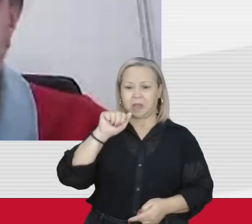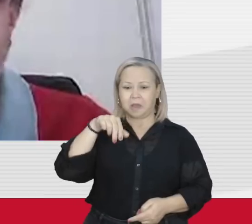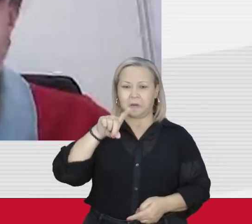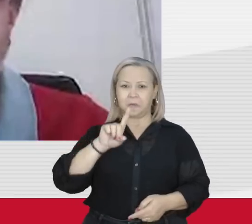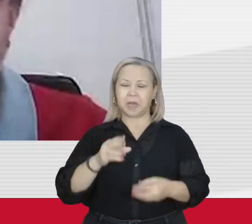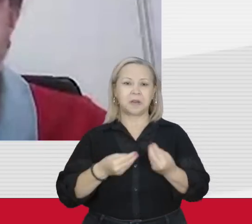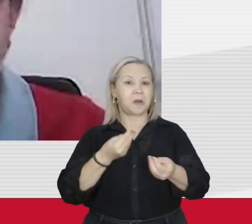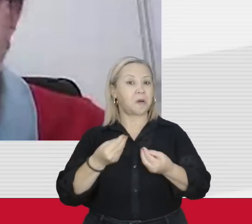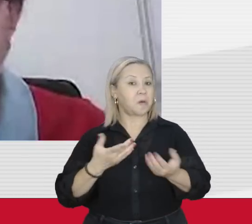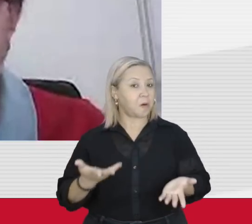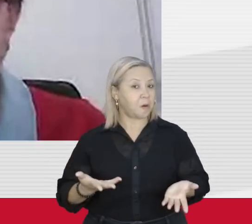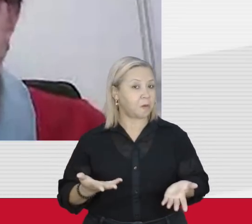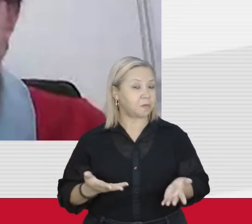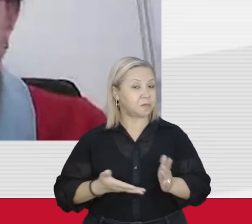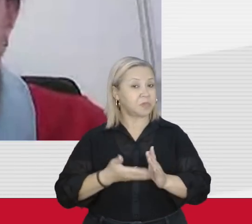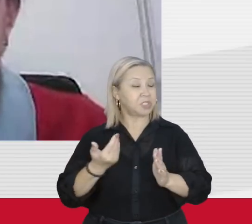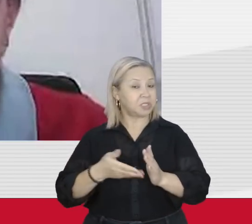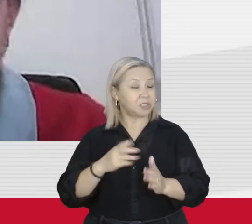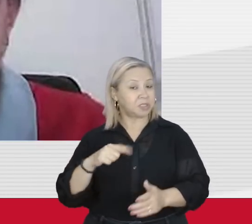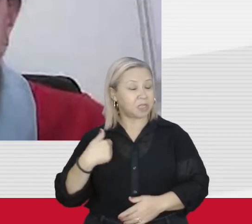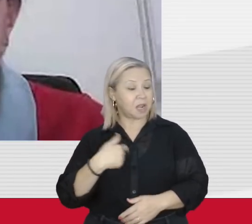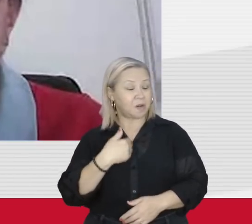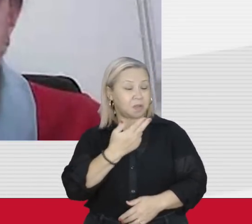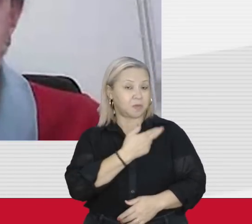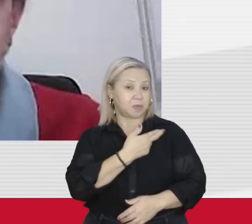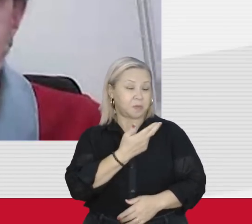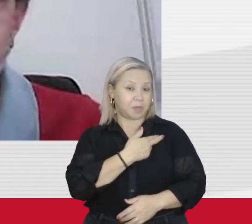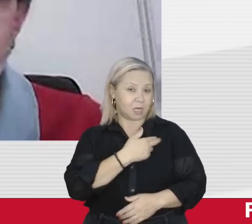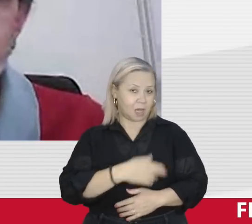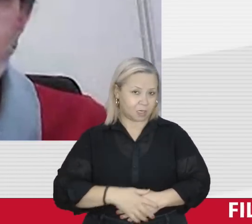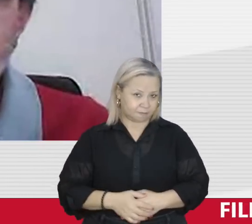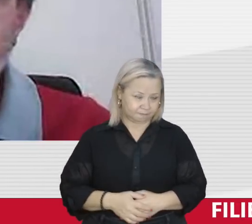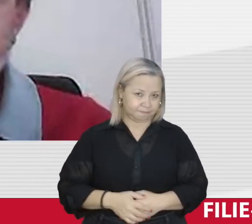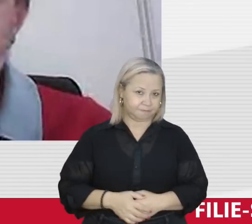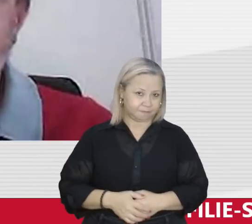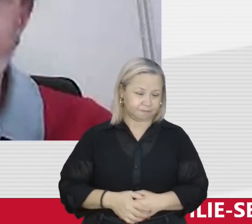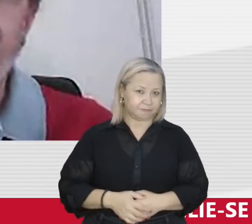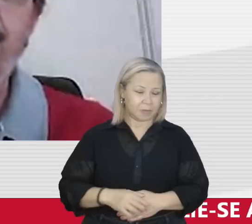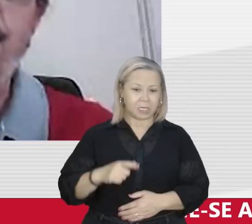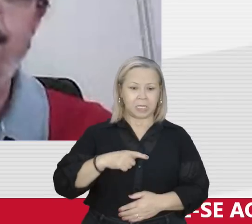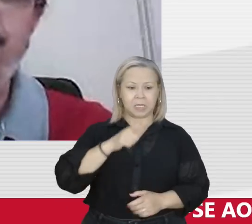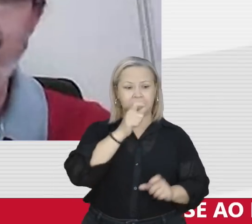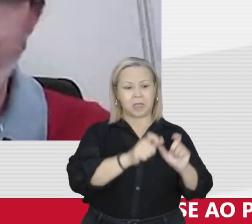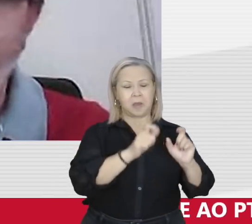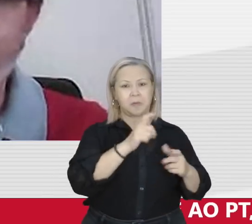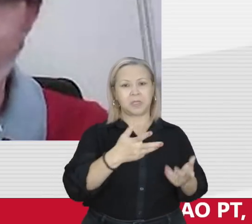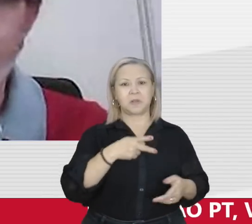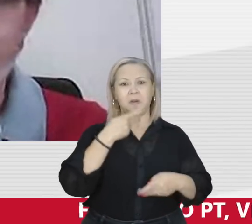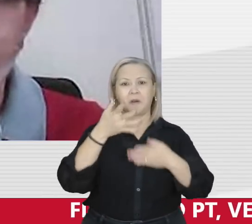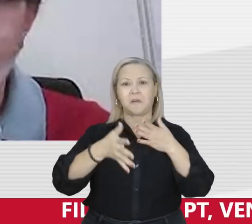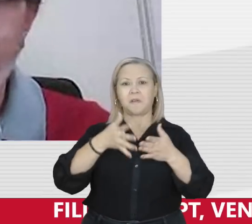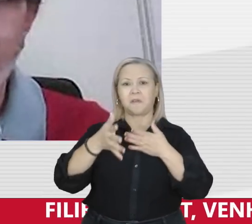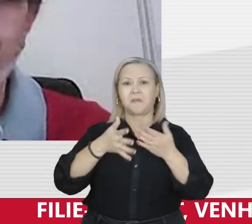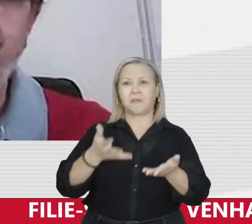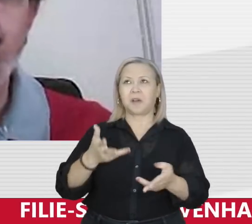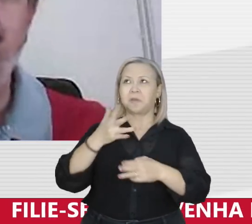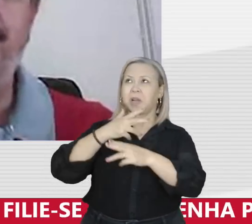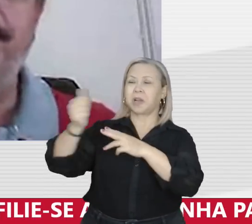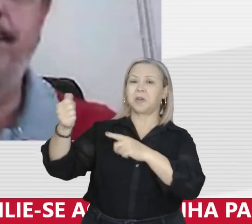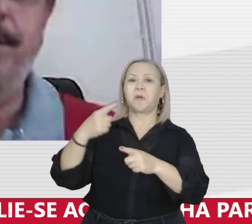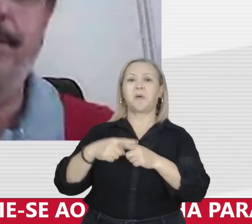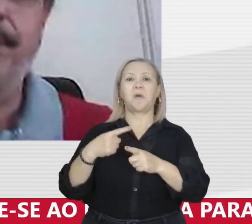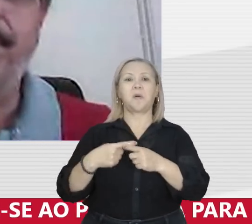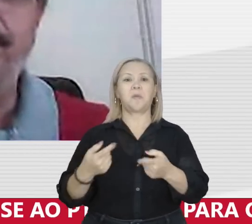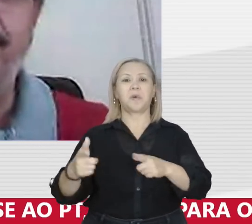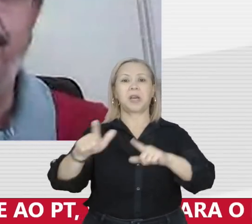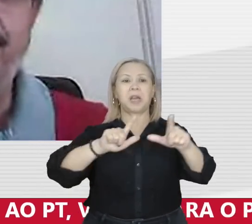tiraria a nossa responsabilidade, né? Tem o pessoal assim, não, já ganhou porque foi bem no Jornal Nacional, não, já